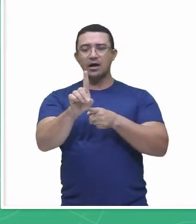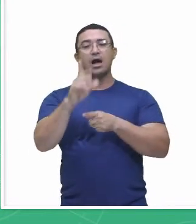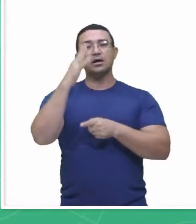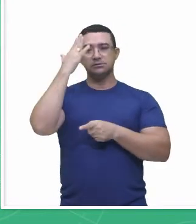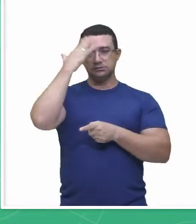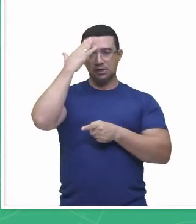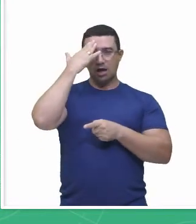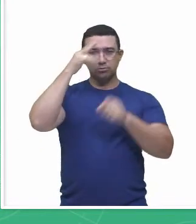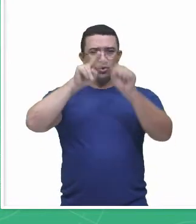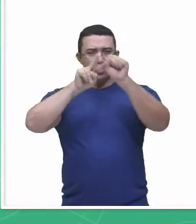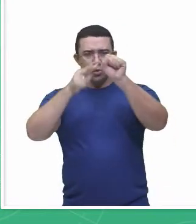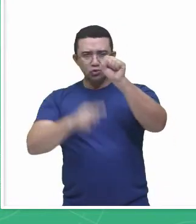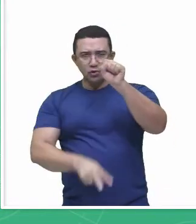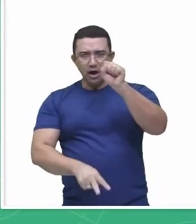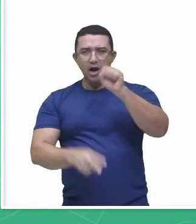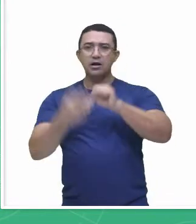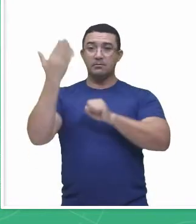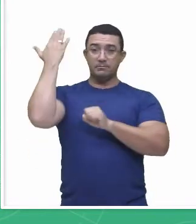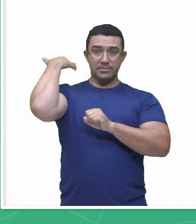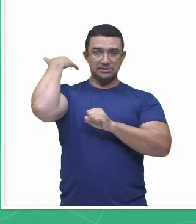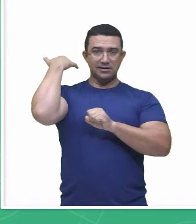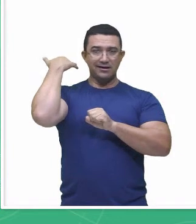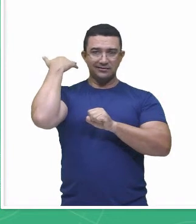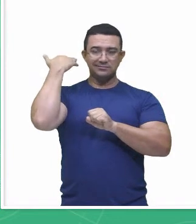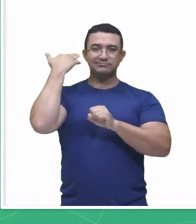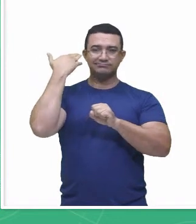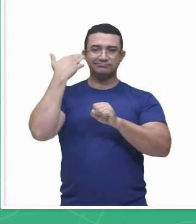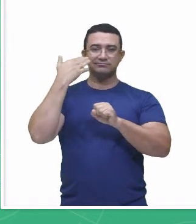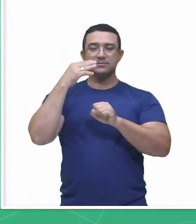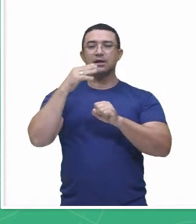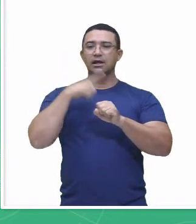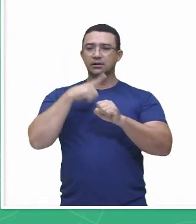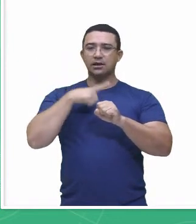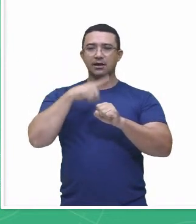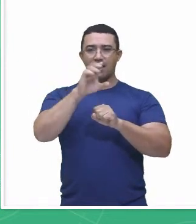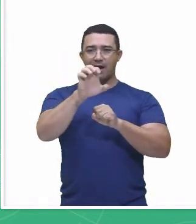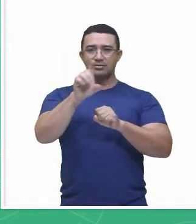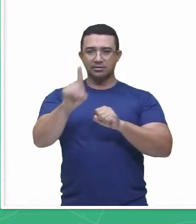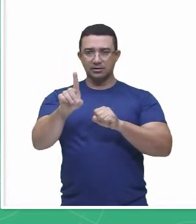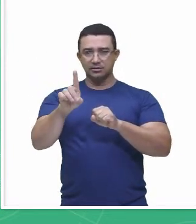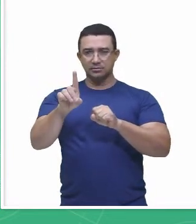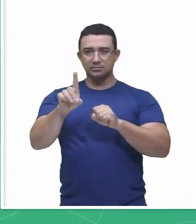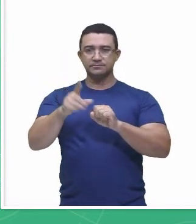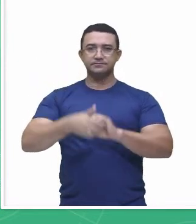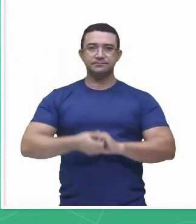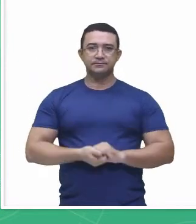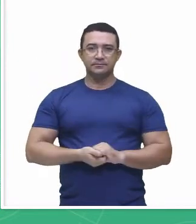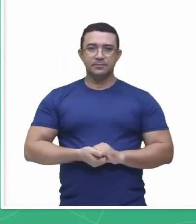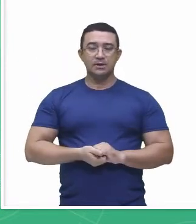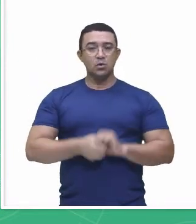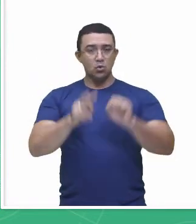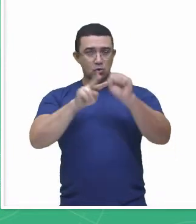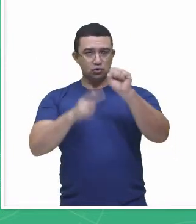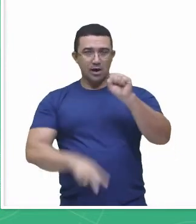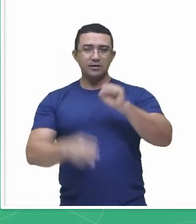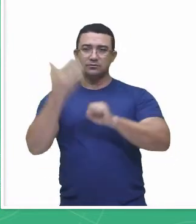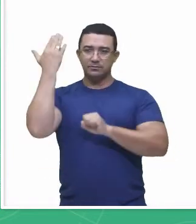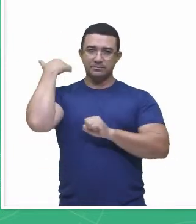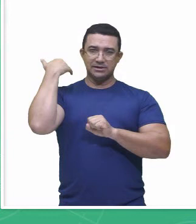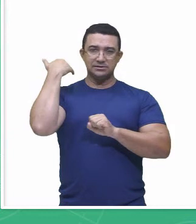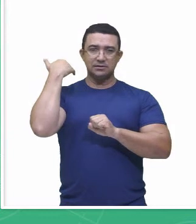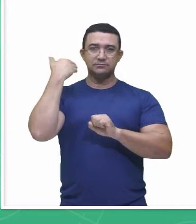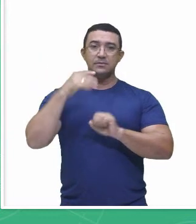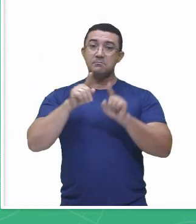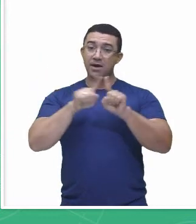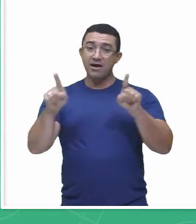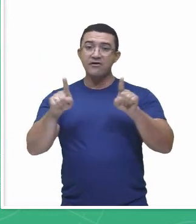quando conjugados no passado, os verbos regulares, é claro, têm a sua terminação em ed. Quando conjugados no passado, então, né? Já os